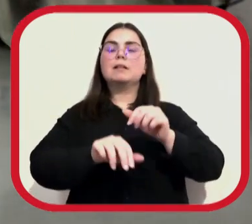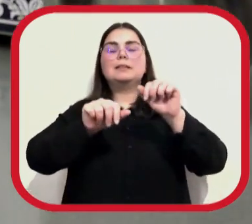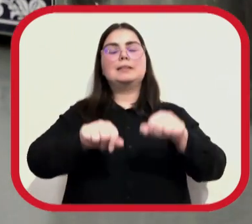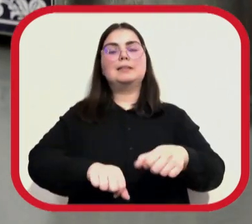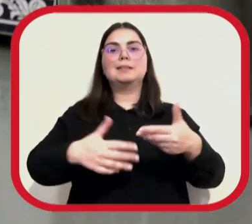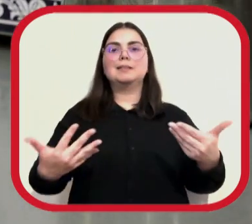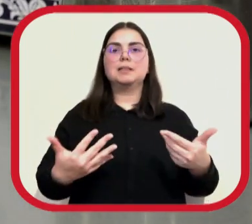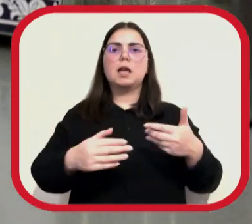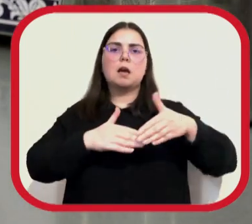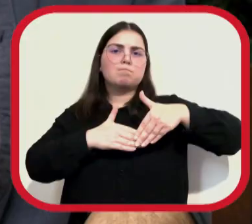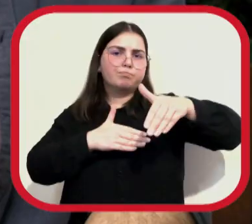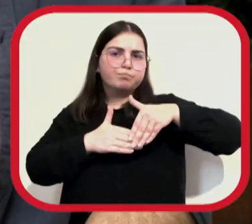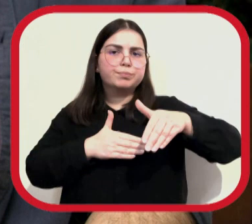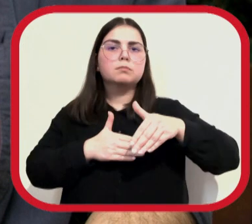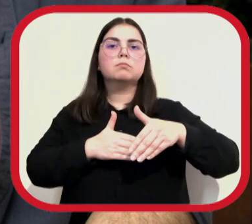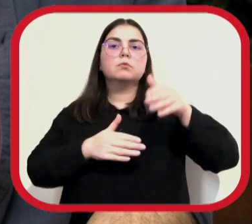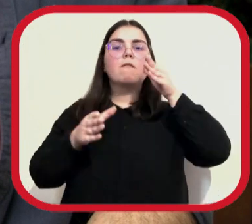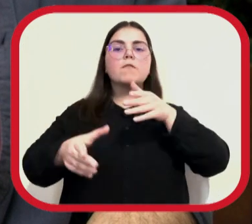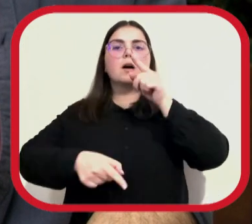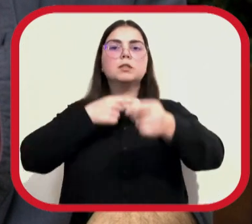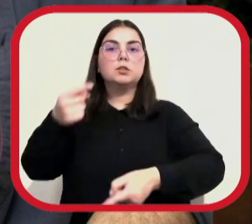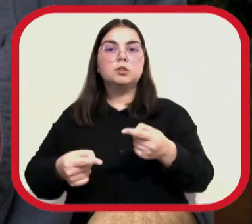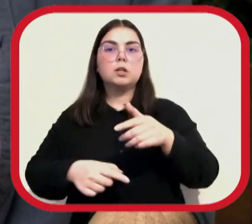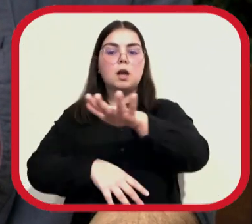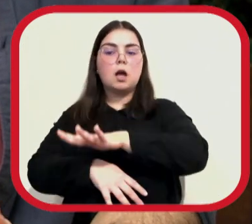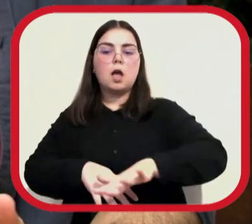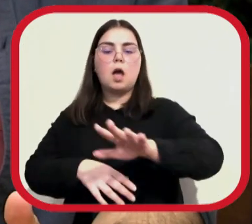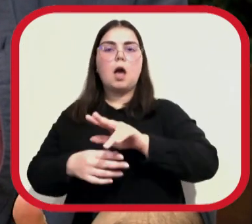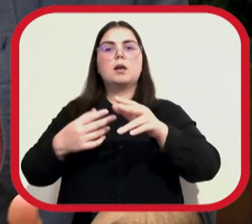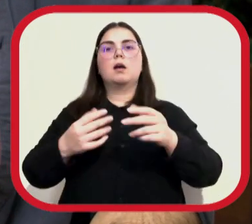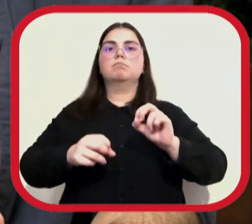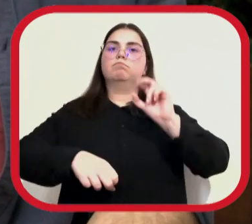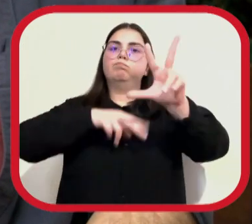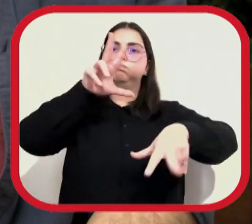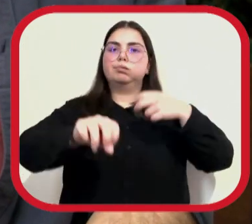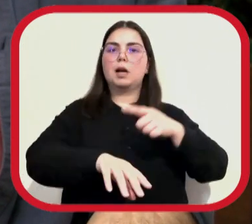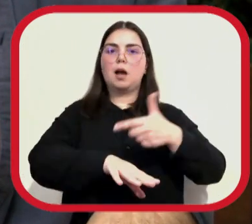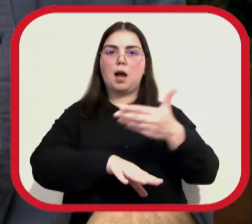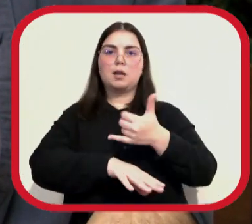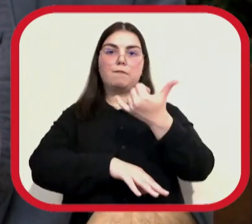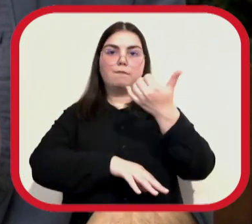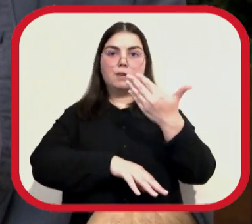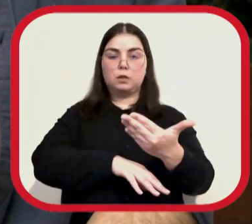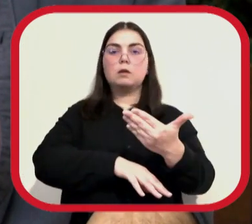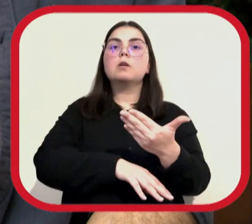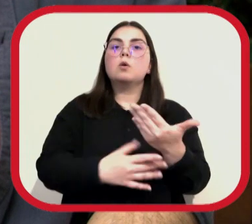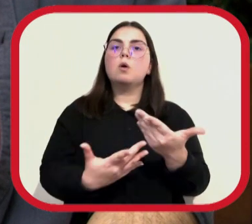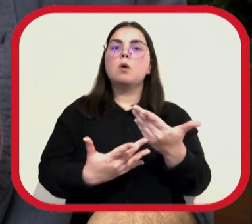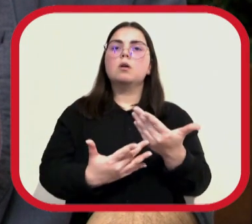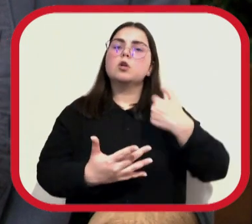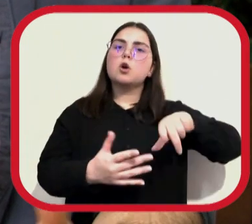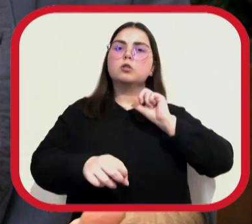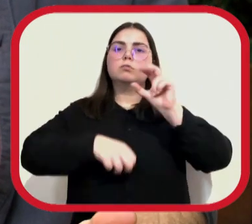Nesta fase, sim, a curto e médio prazo, o nosso foco está em, no fundo, transportar este espaço para o século XXI,